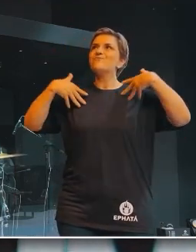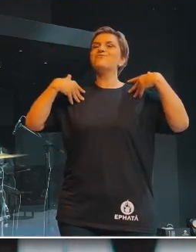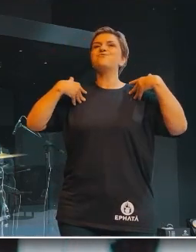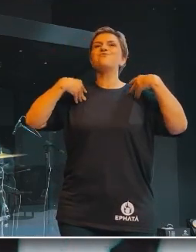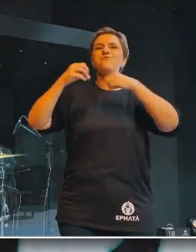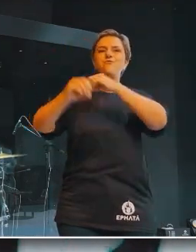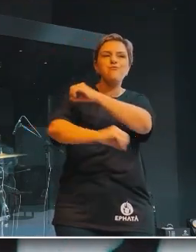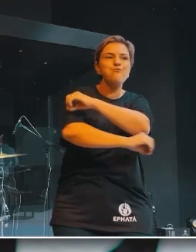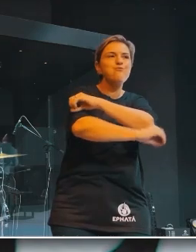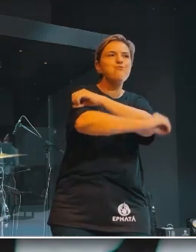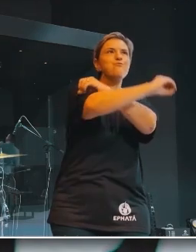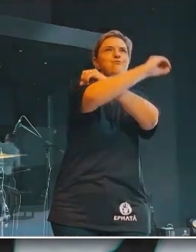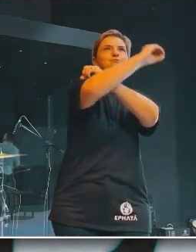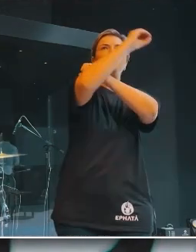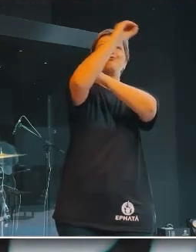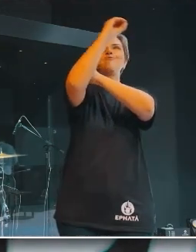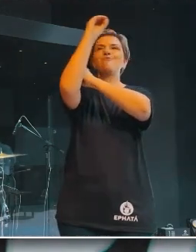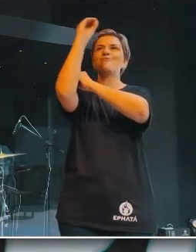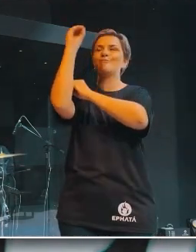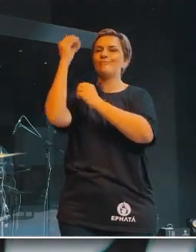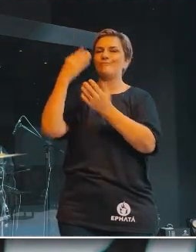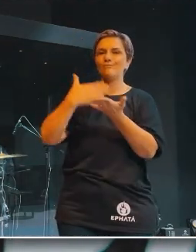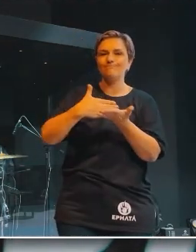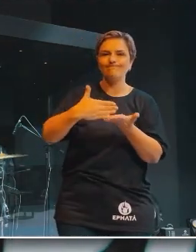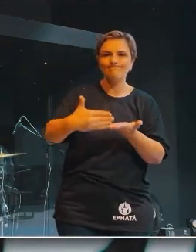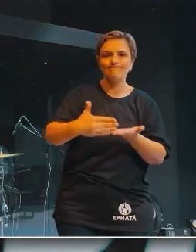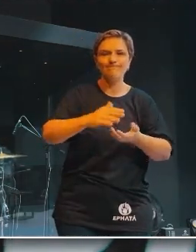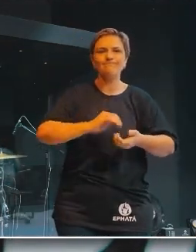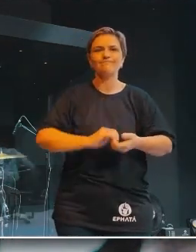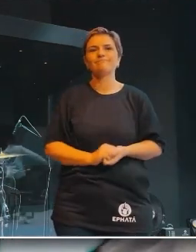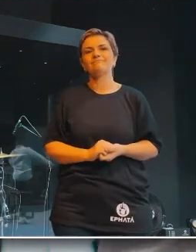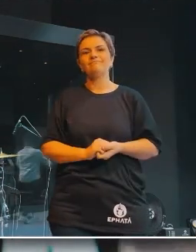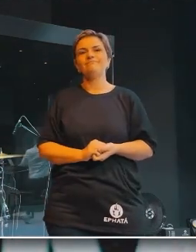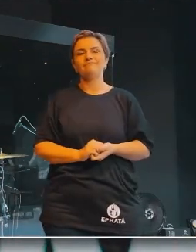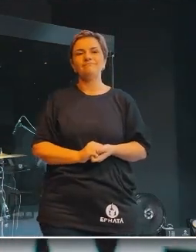vem pela manhã.